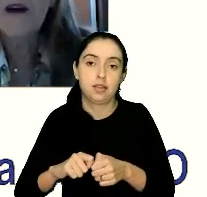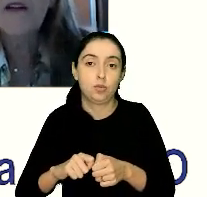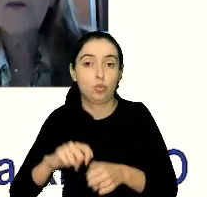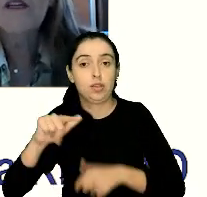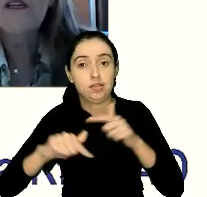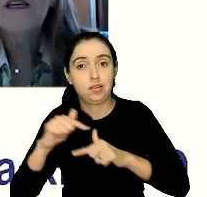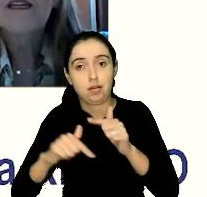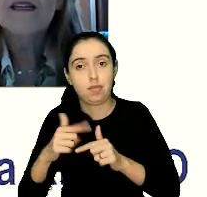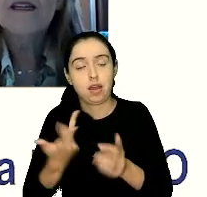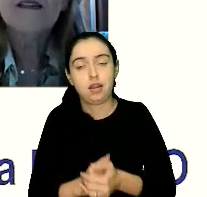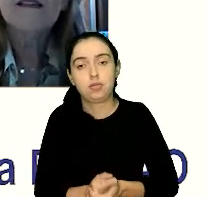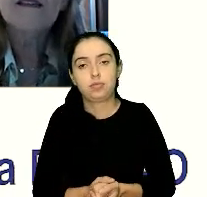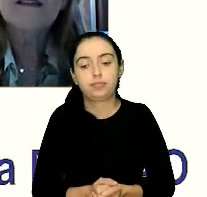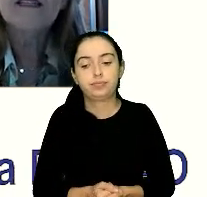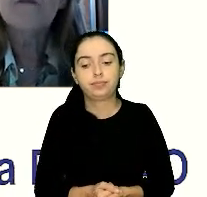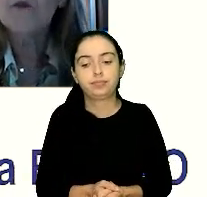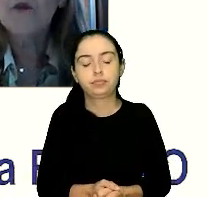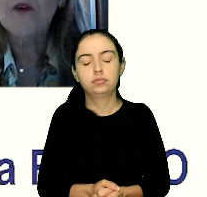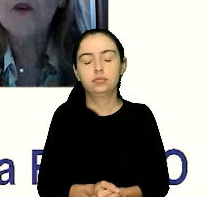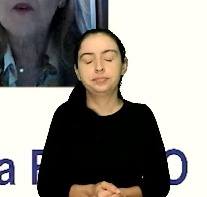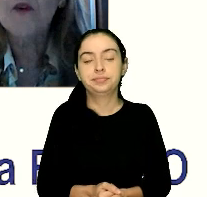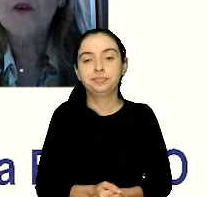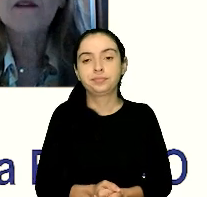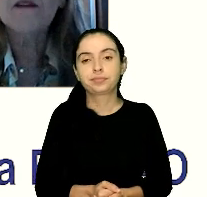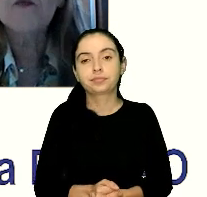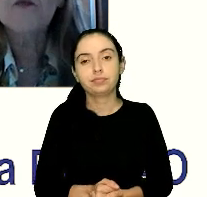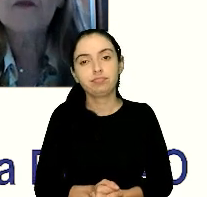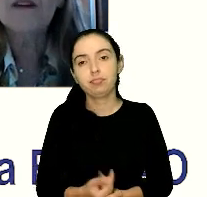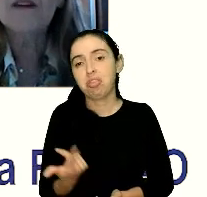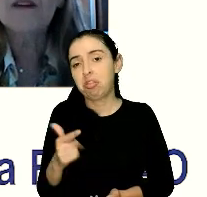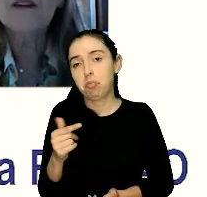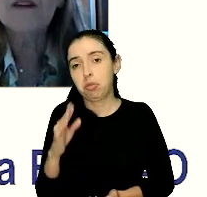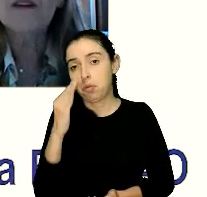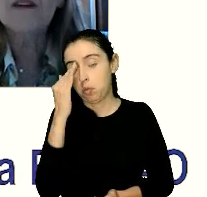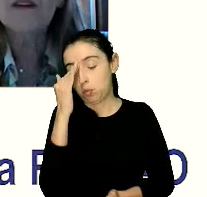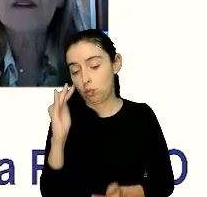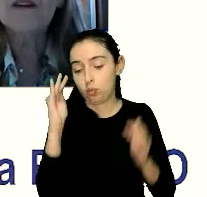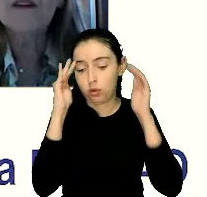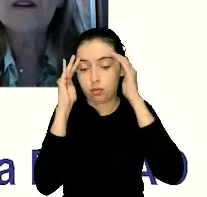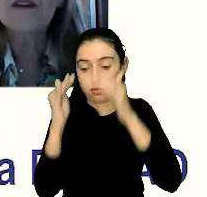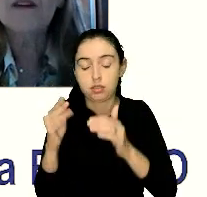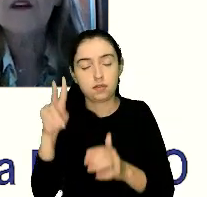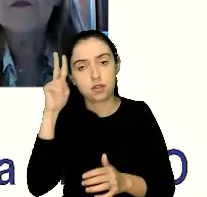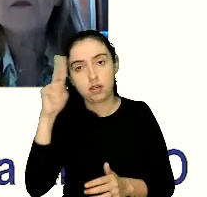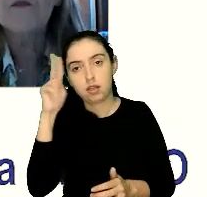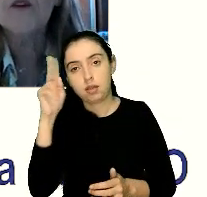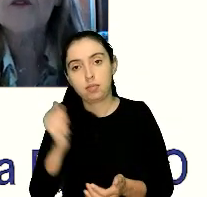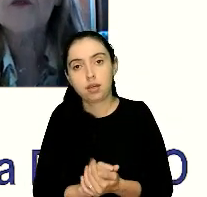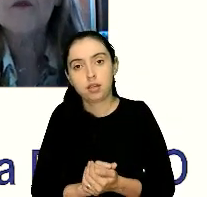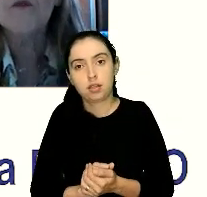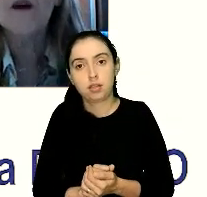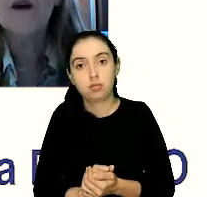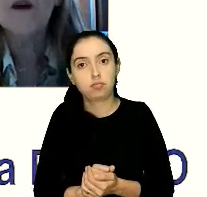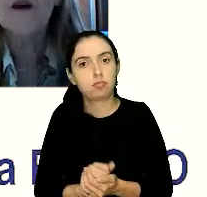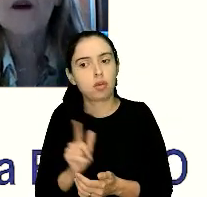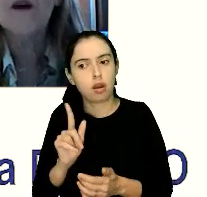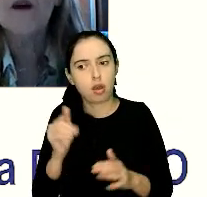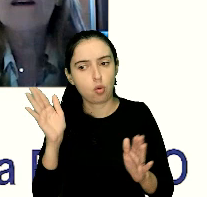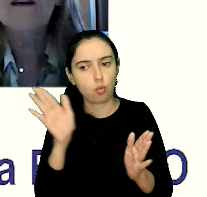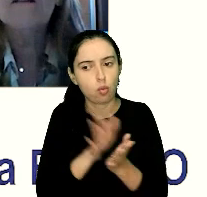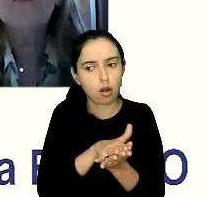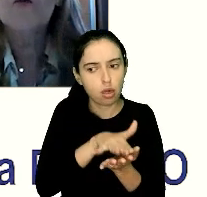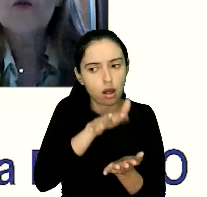é o trabalho sem propósito. Né? Isso lembra um pouco, não que esse trabalho não tenha propósito,